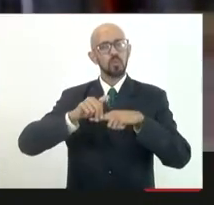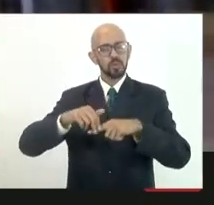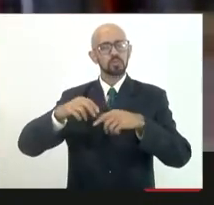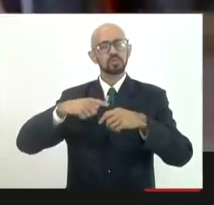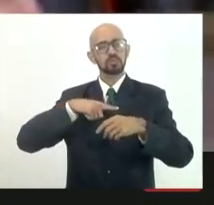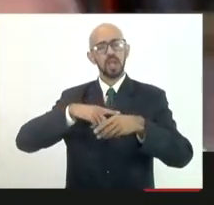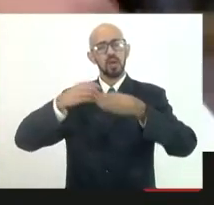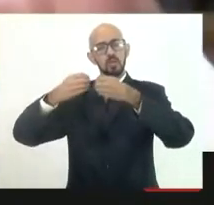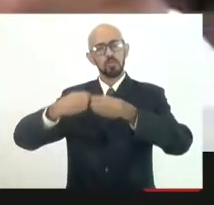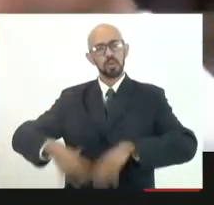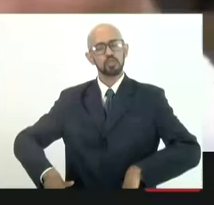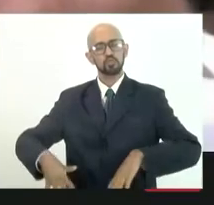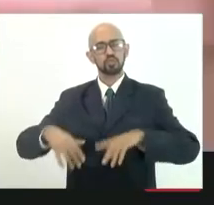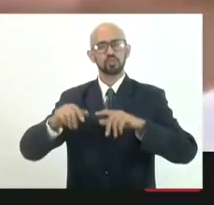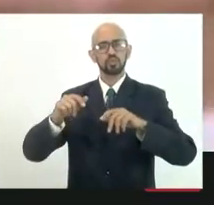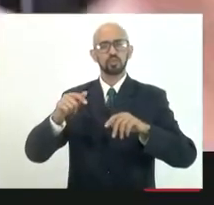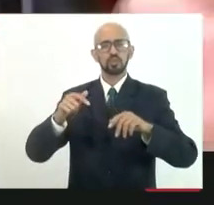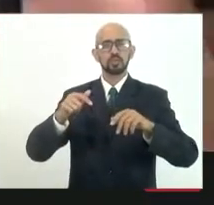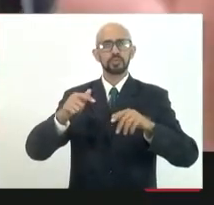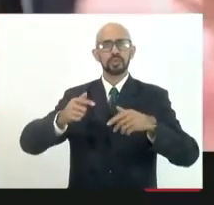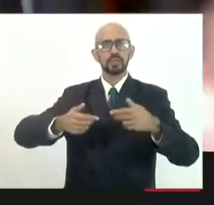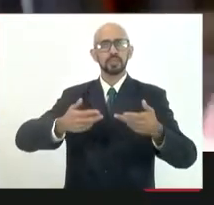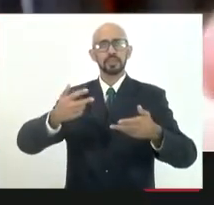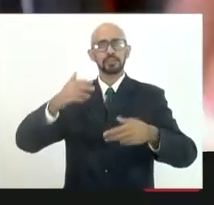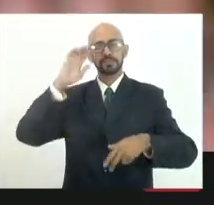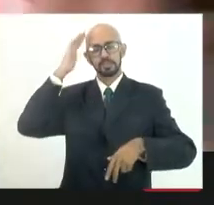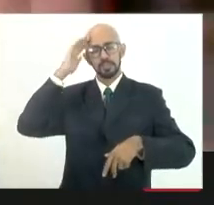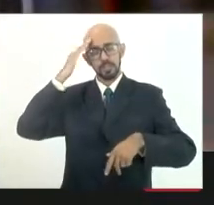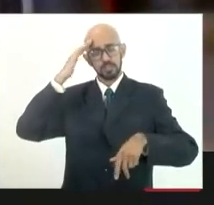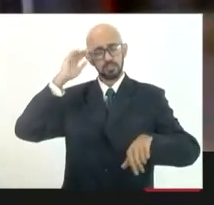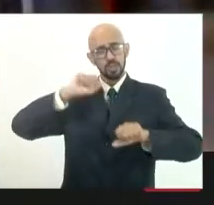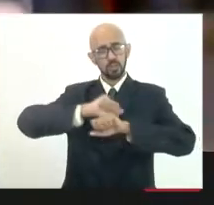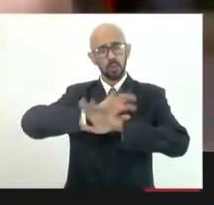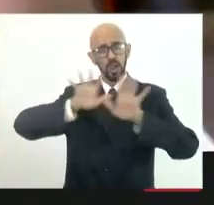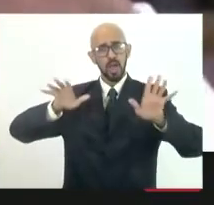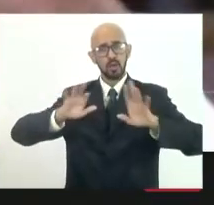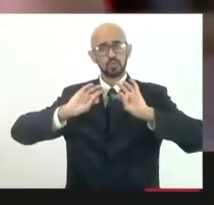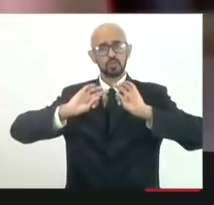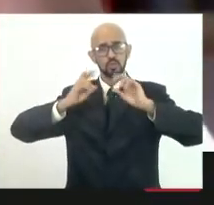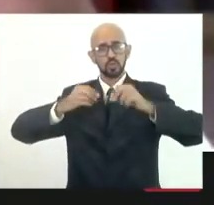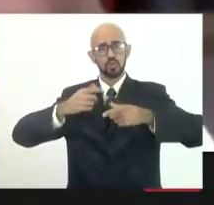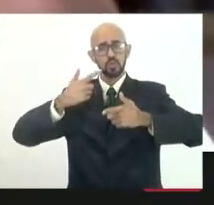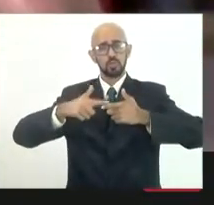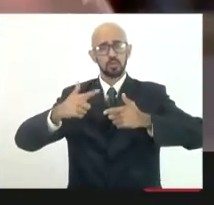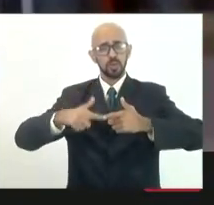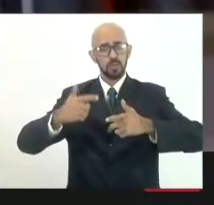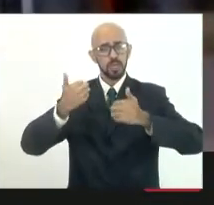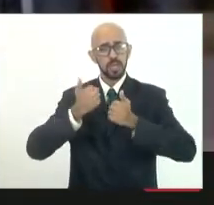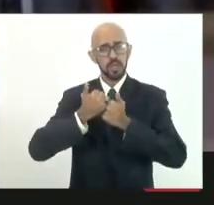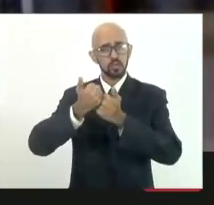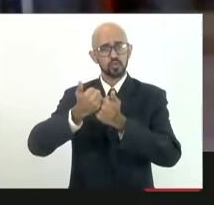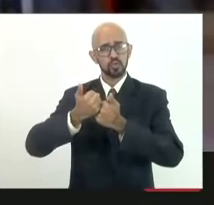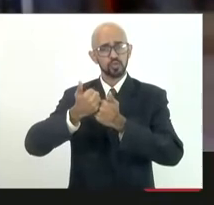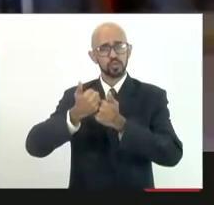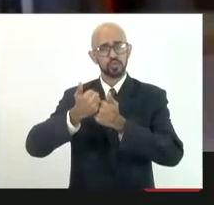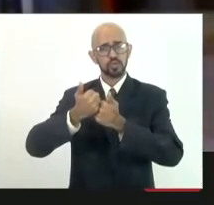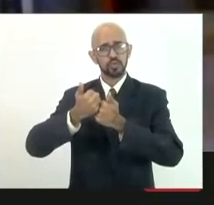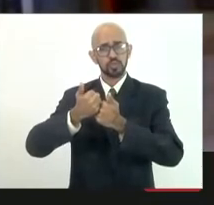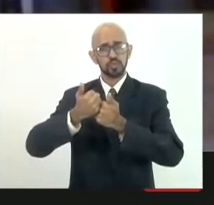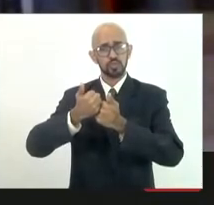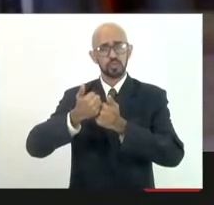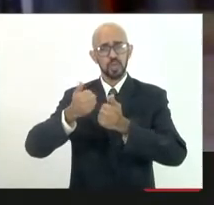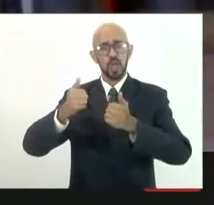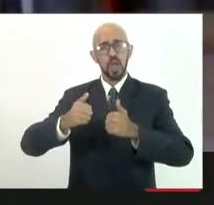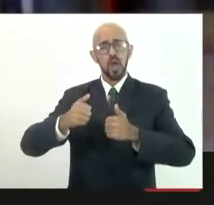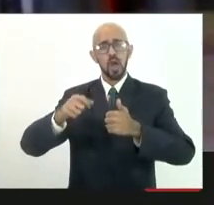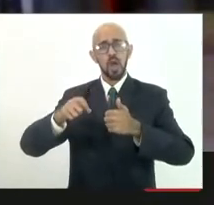prejudicando uma noção ampla do problema, uma noção que ajude e direcione não só ao poder